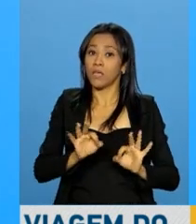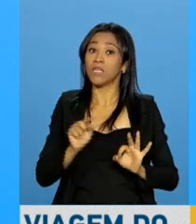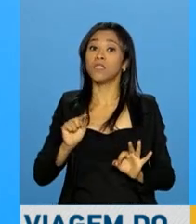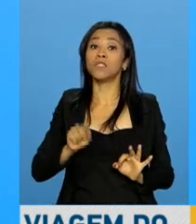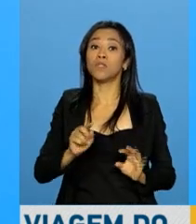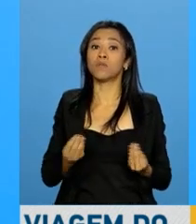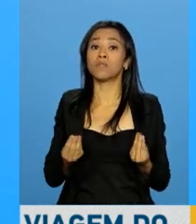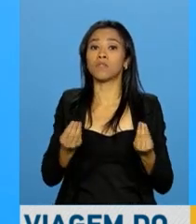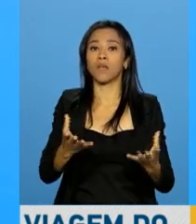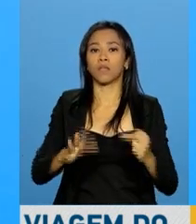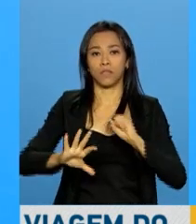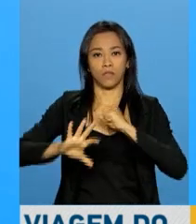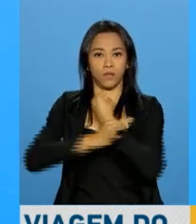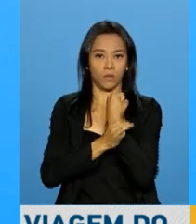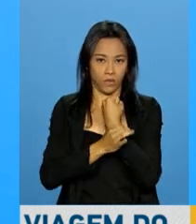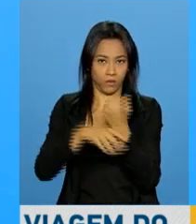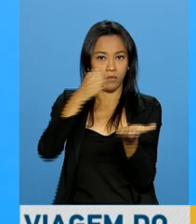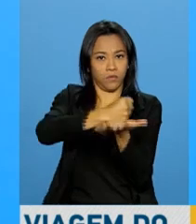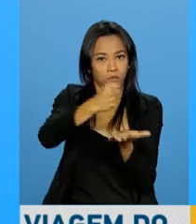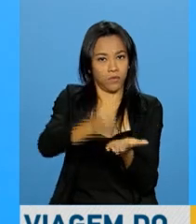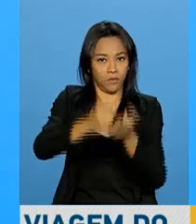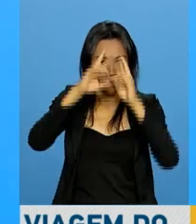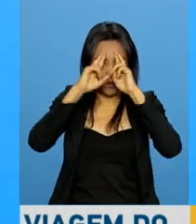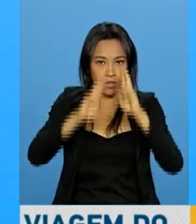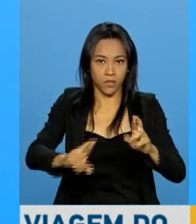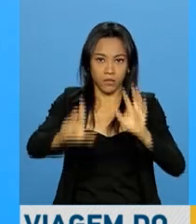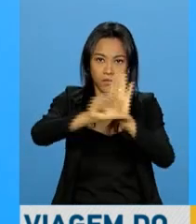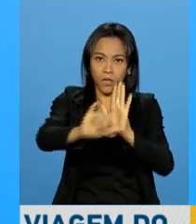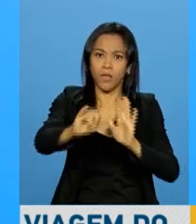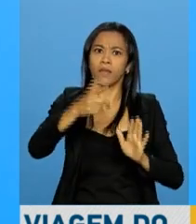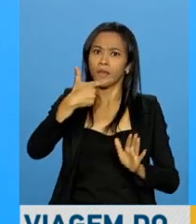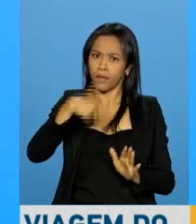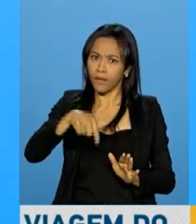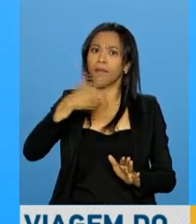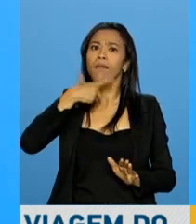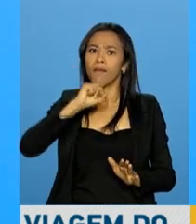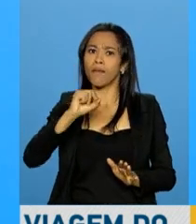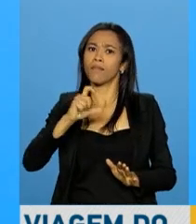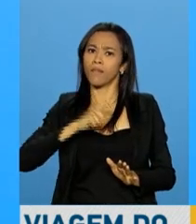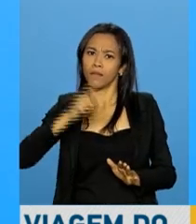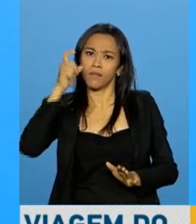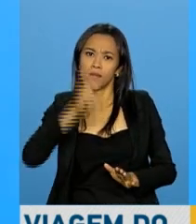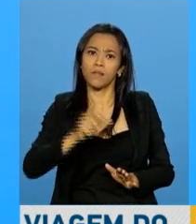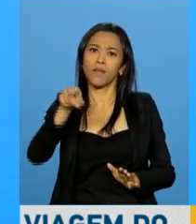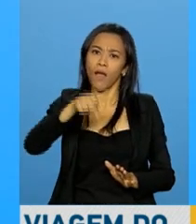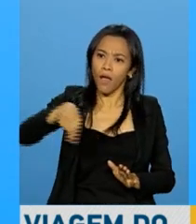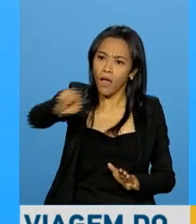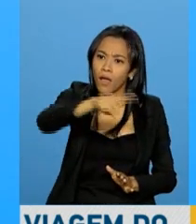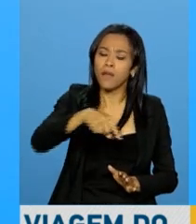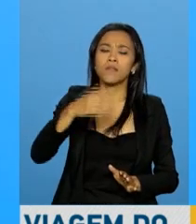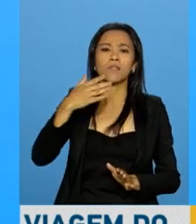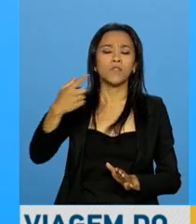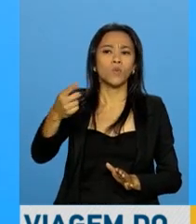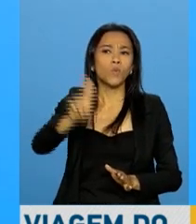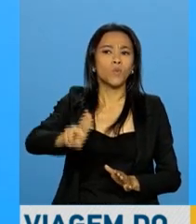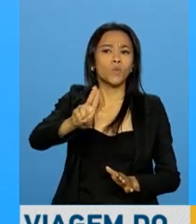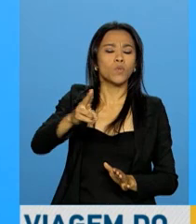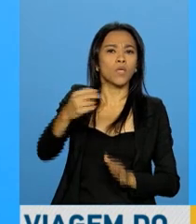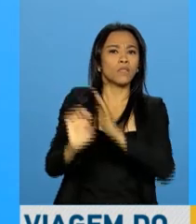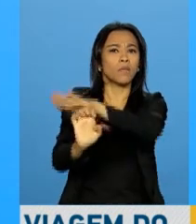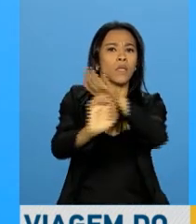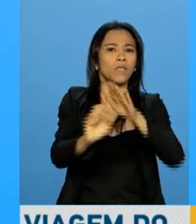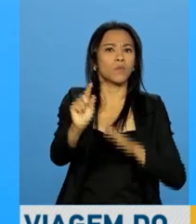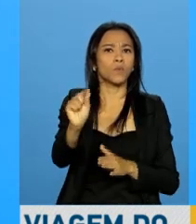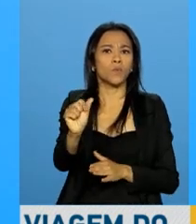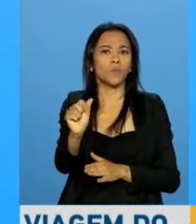segurança jurídica, que é o que mais interessa àqueles que vão contratar aplicando seus recursos no nosso